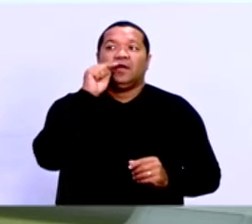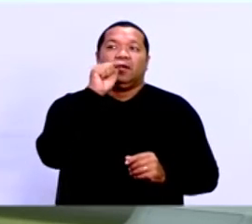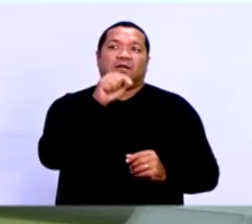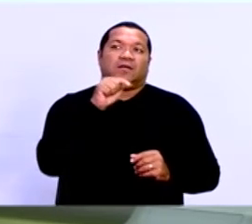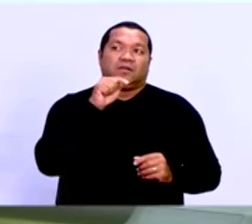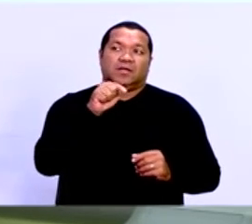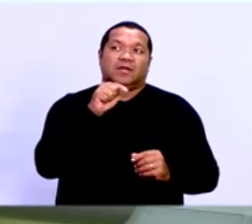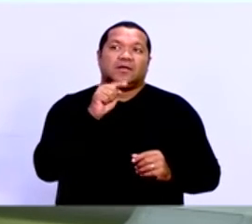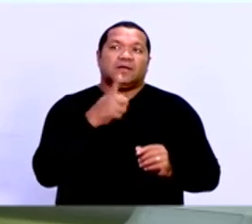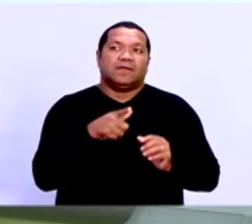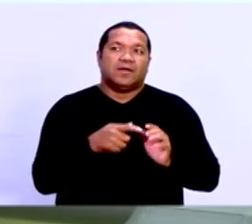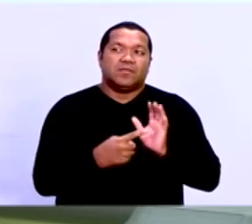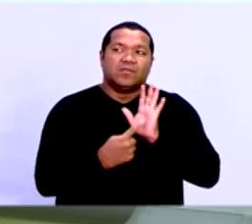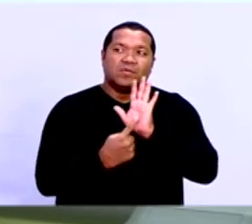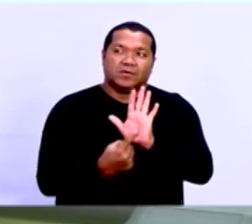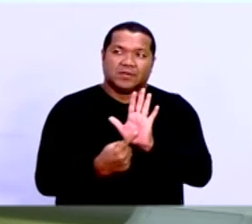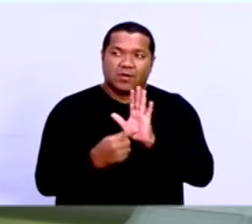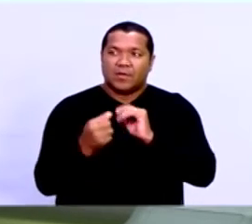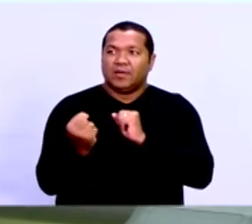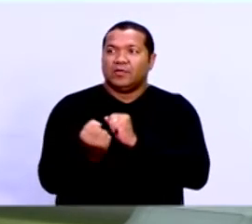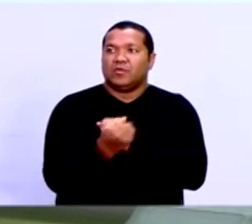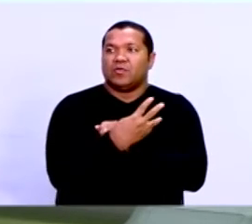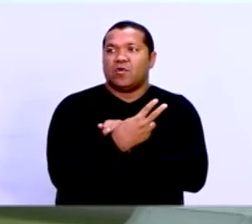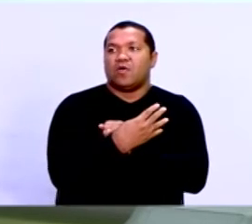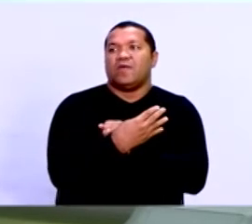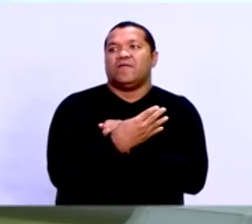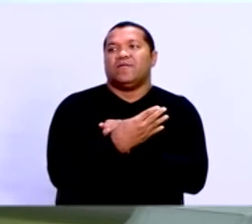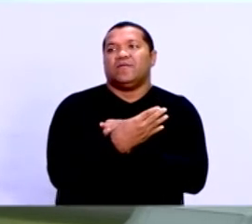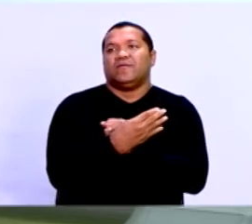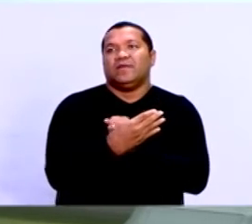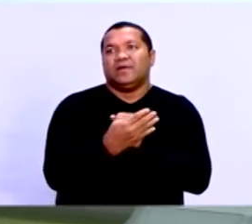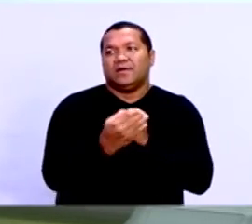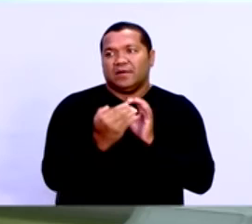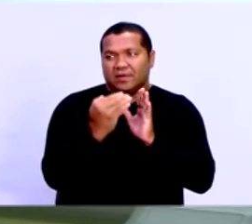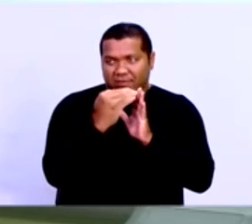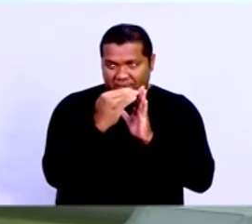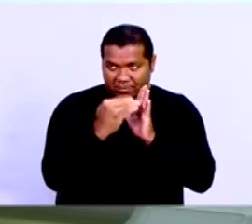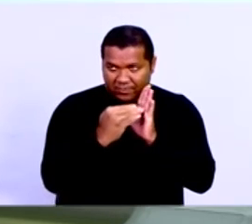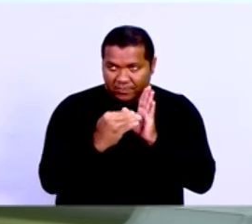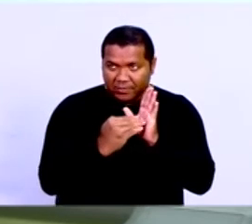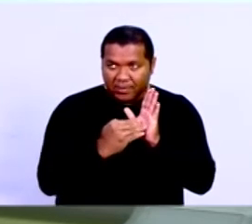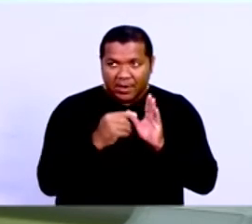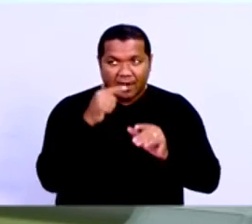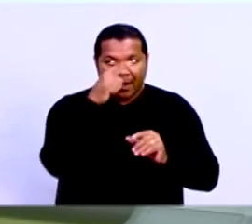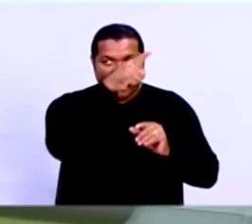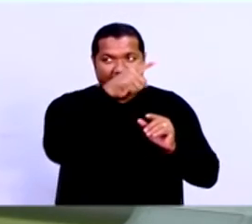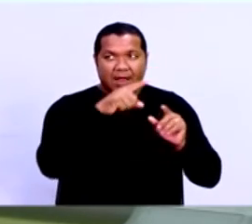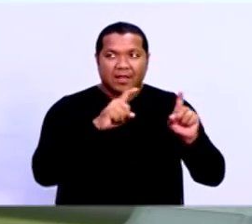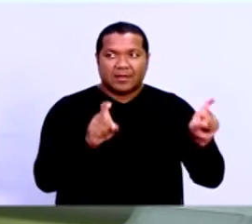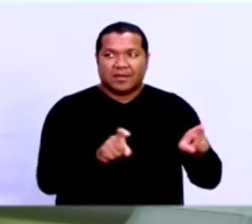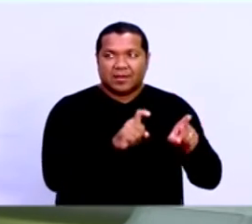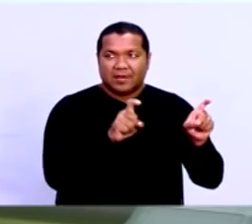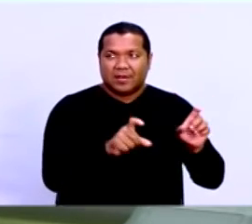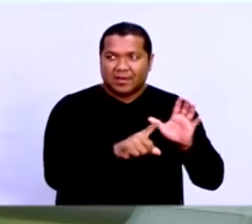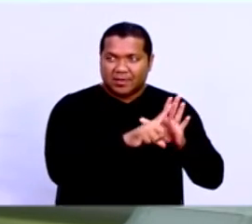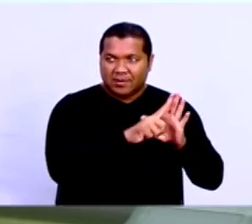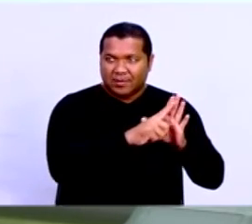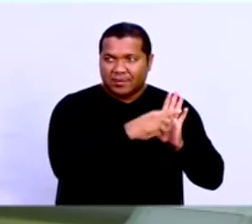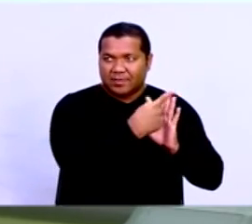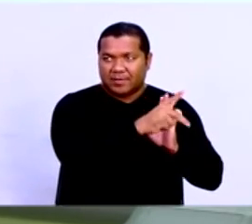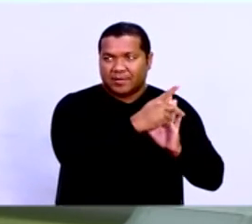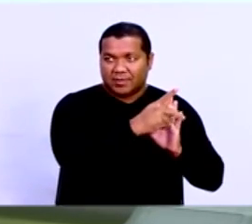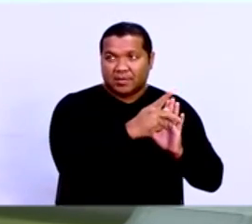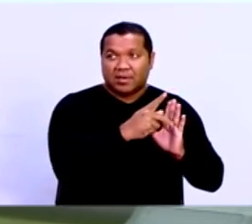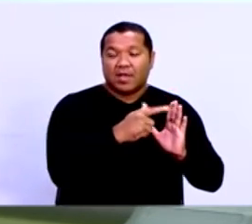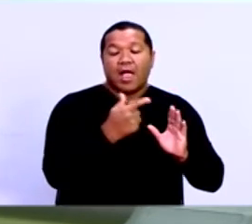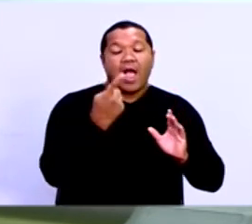instalar uma nova versão lá na empresa do meu cliente de material de construção ele vai ver se